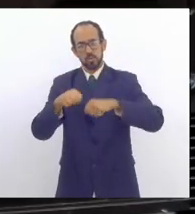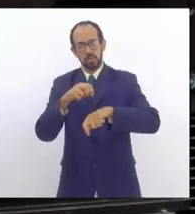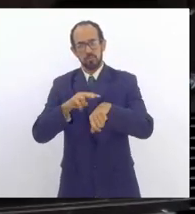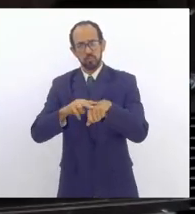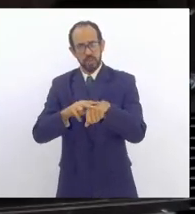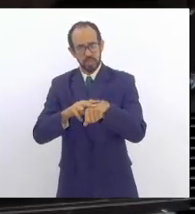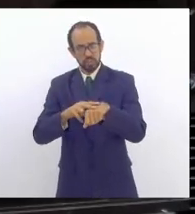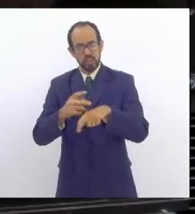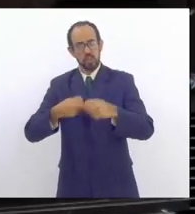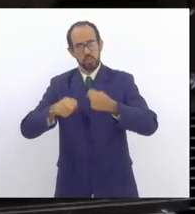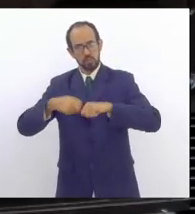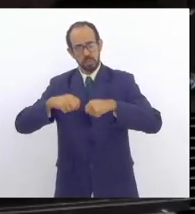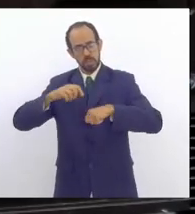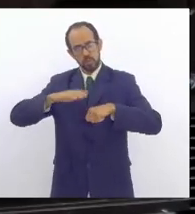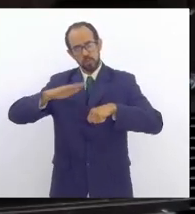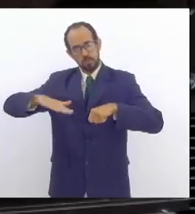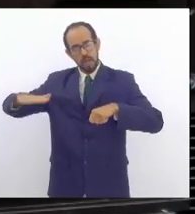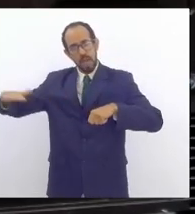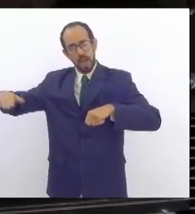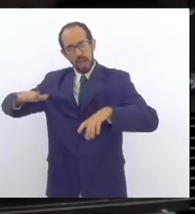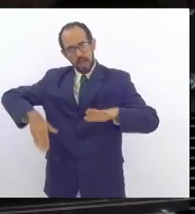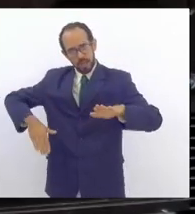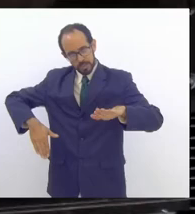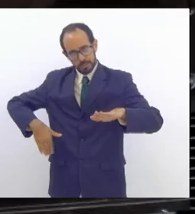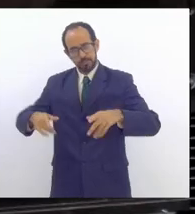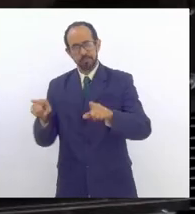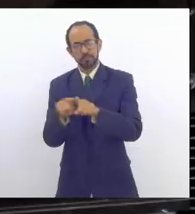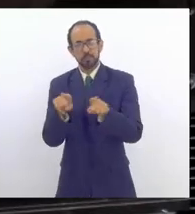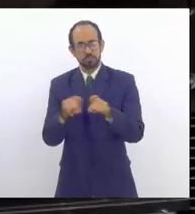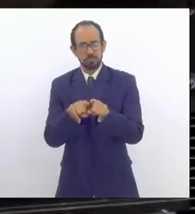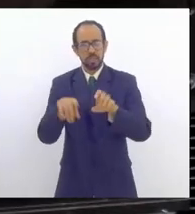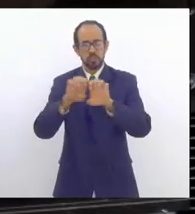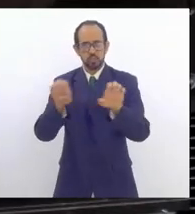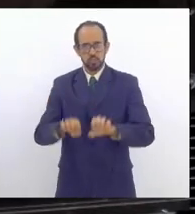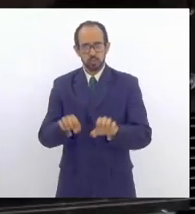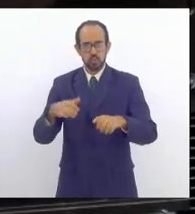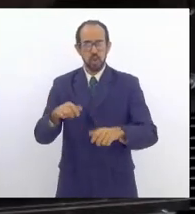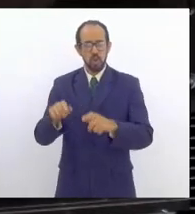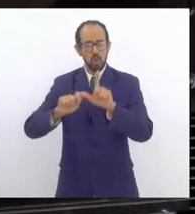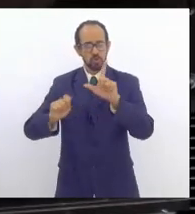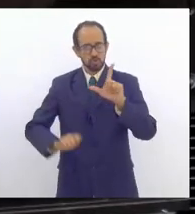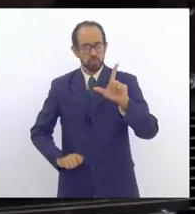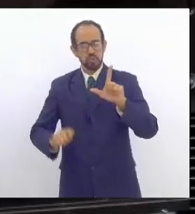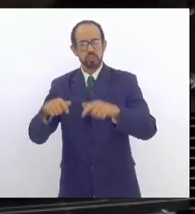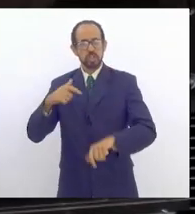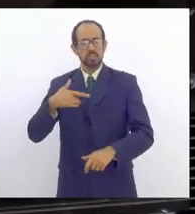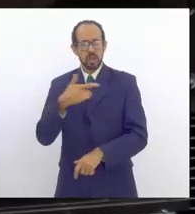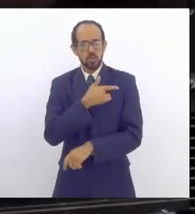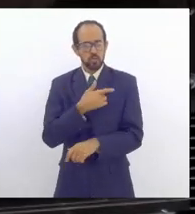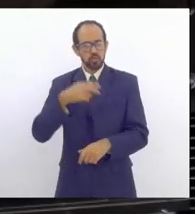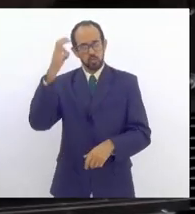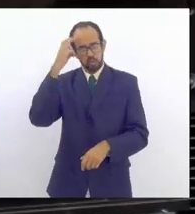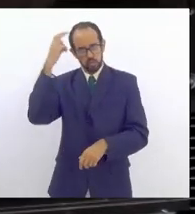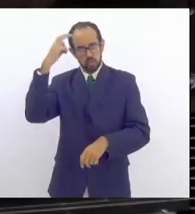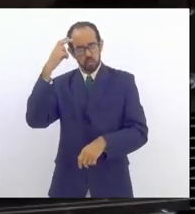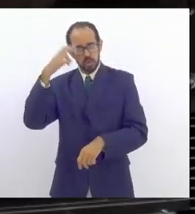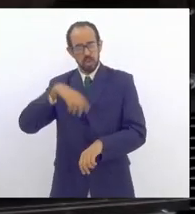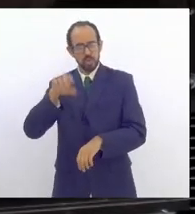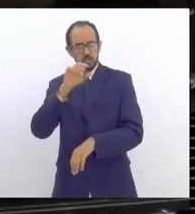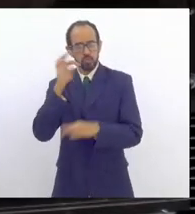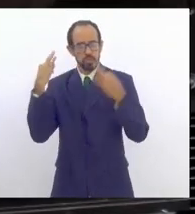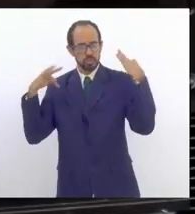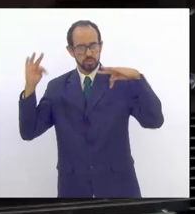mar, petróleo e gás, infraestrutura e logística, saúde, cultura e turismo. O